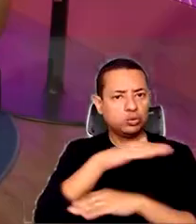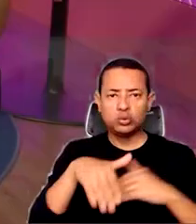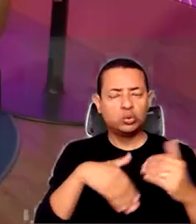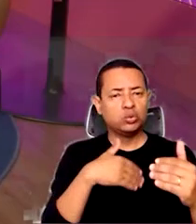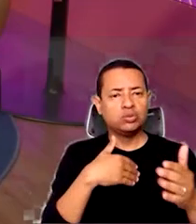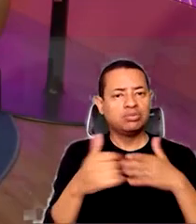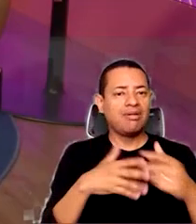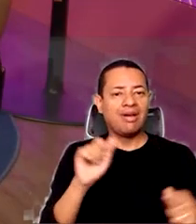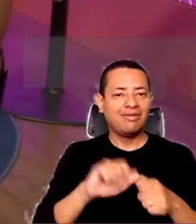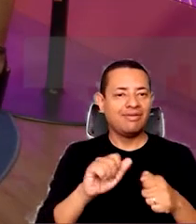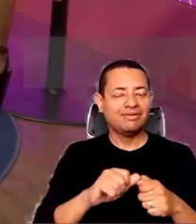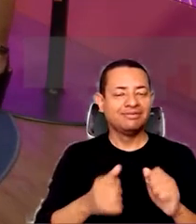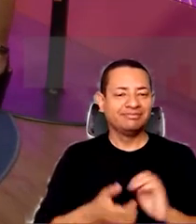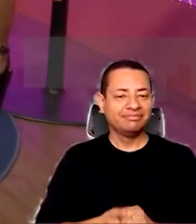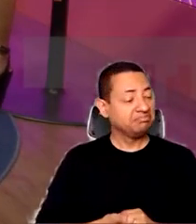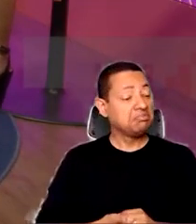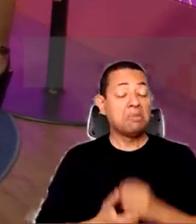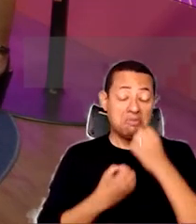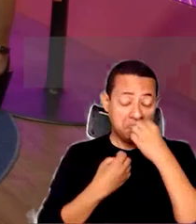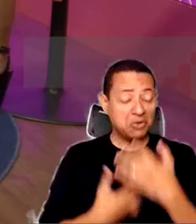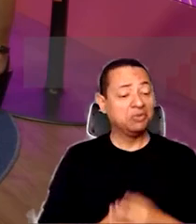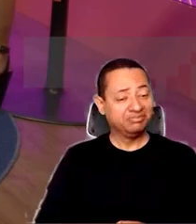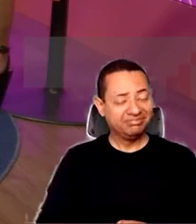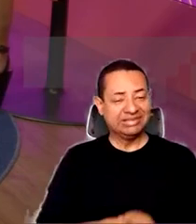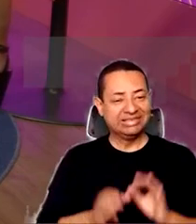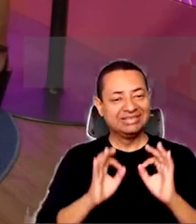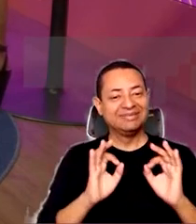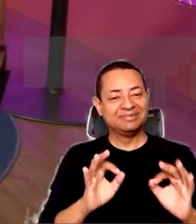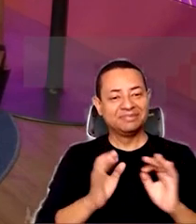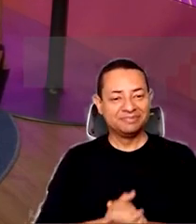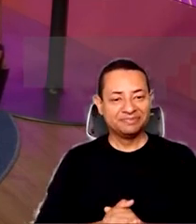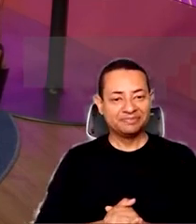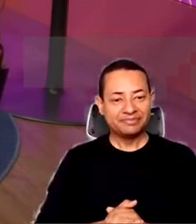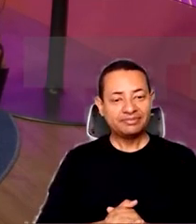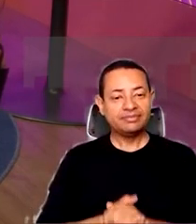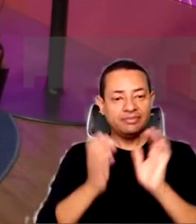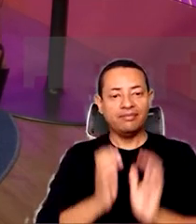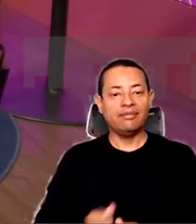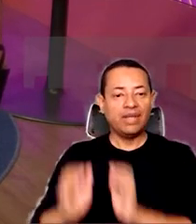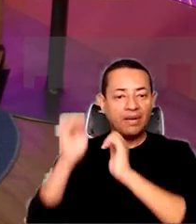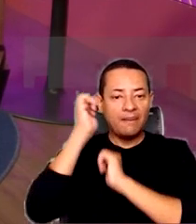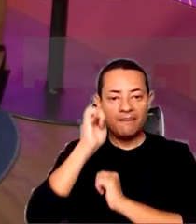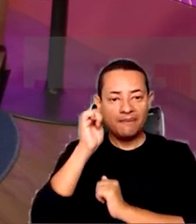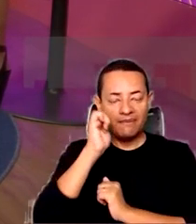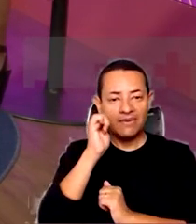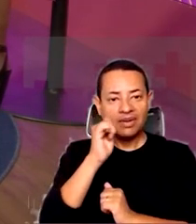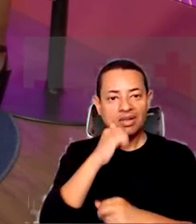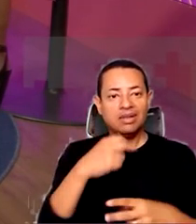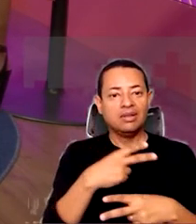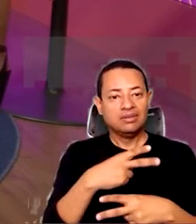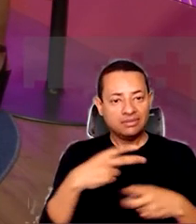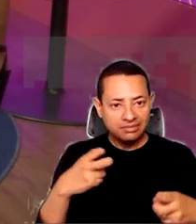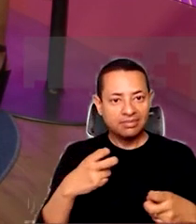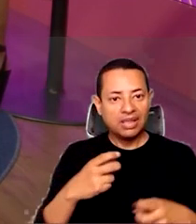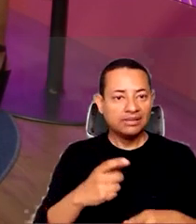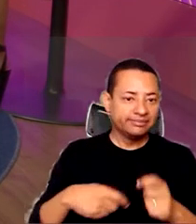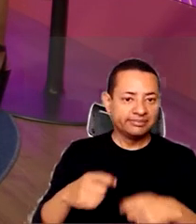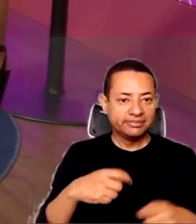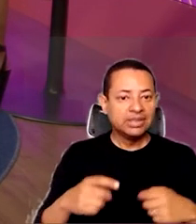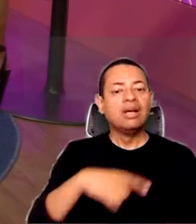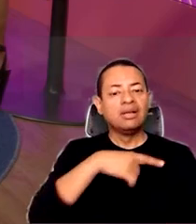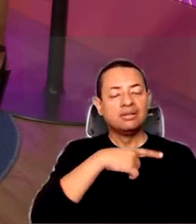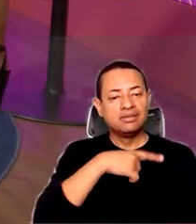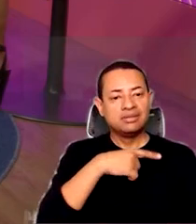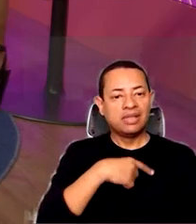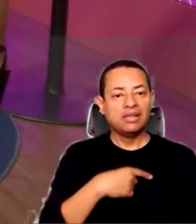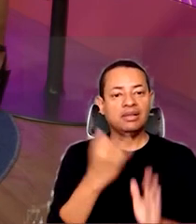muito bom com certeza eh no prêmio sebrai mulher de negócios a gente tem